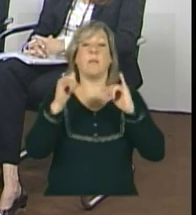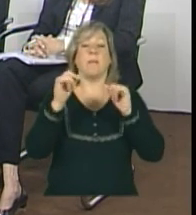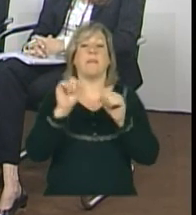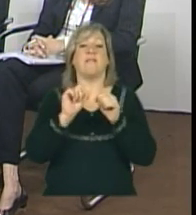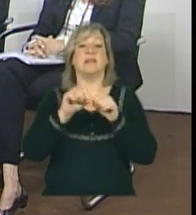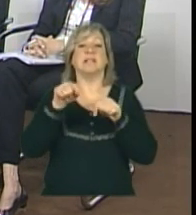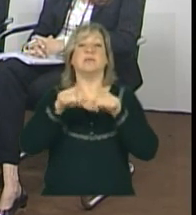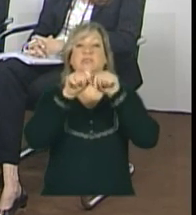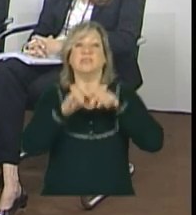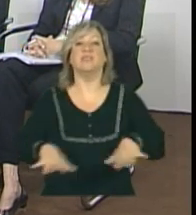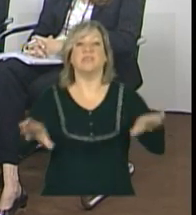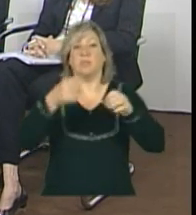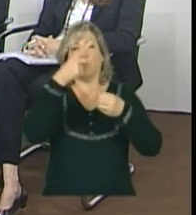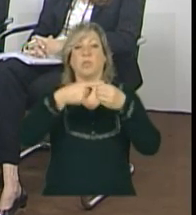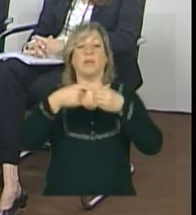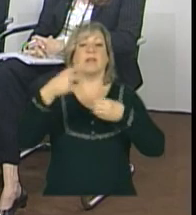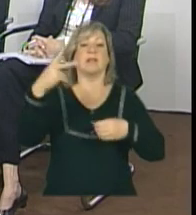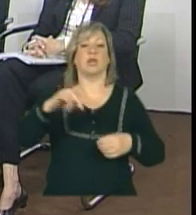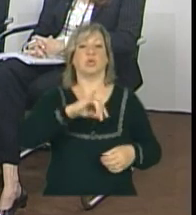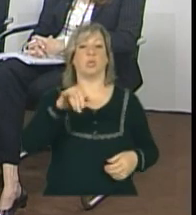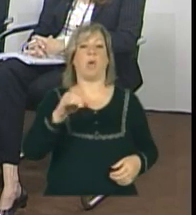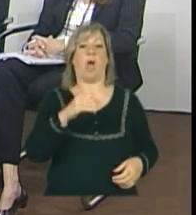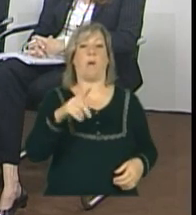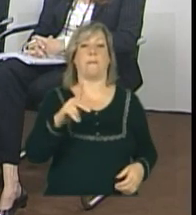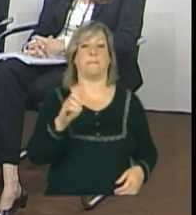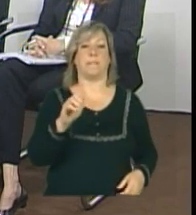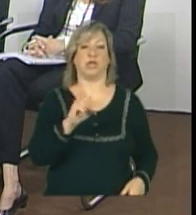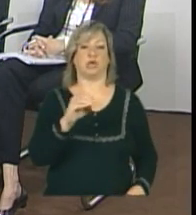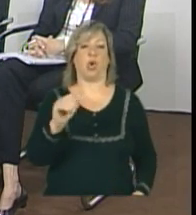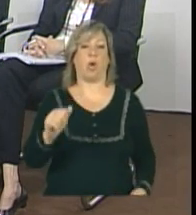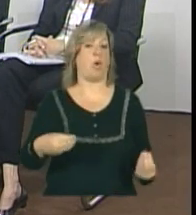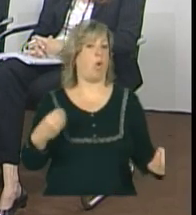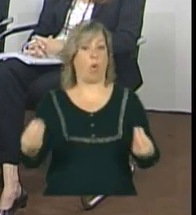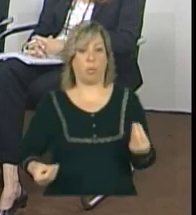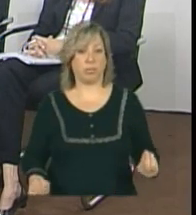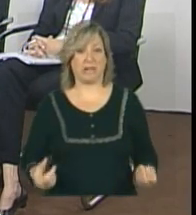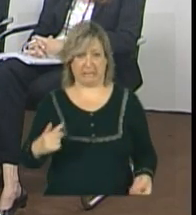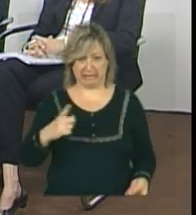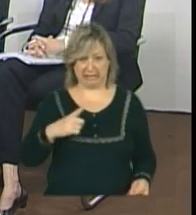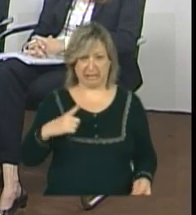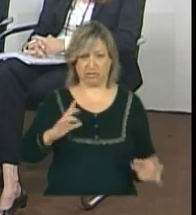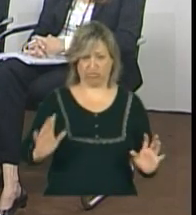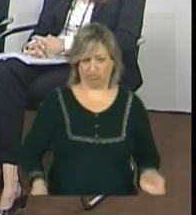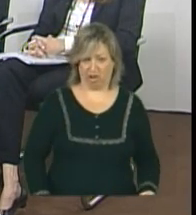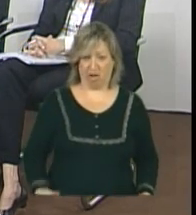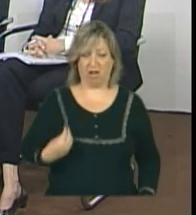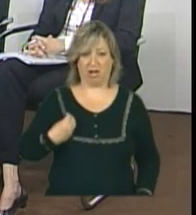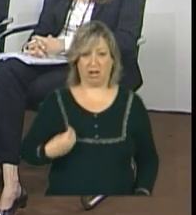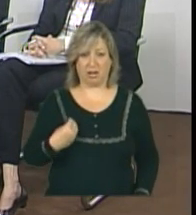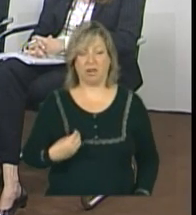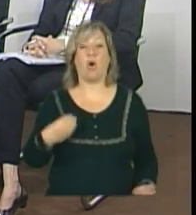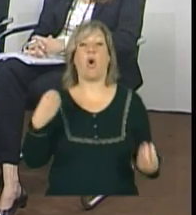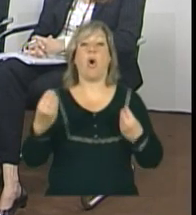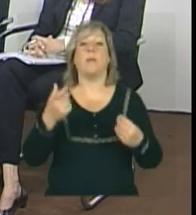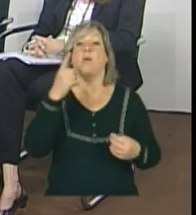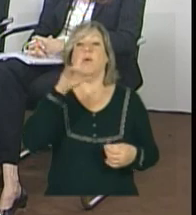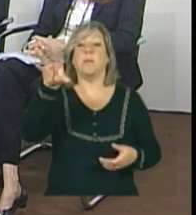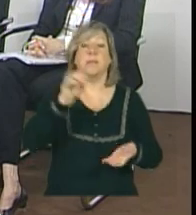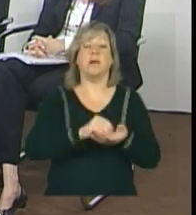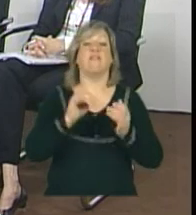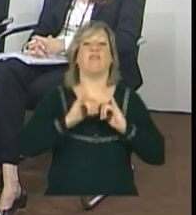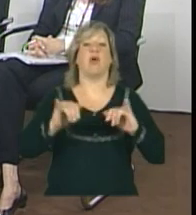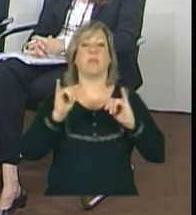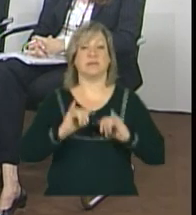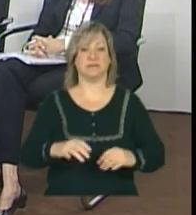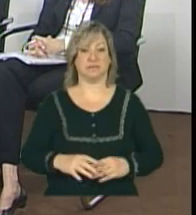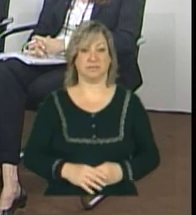isso lá no município de João Pessoa? Eles querem saber de exemplos, se há esse exemplo e se tem como eles terem acesso às informações desses